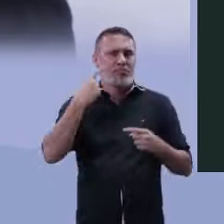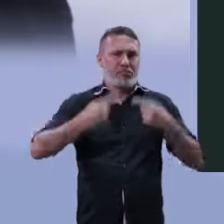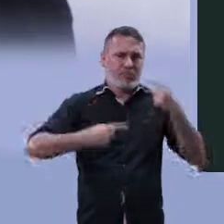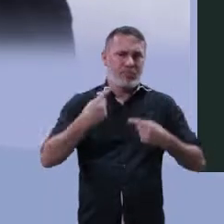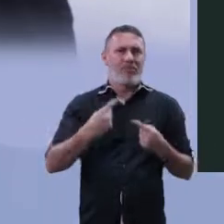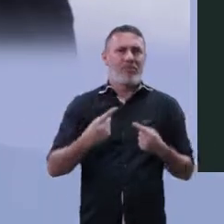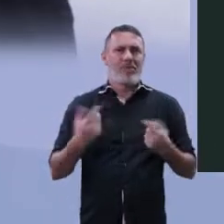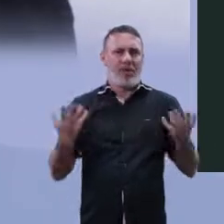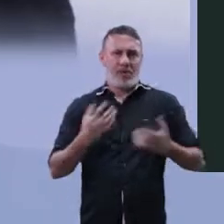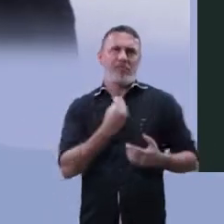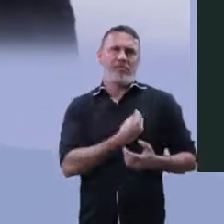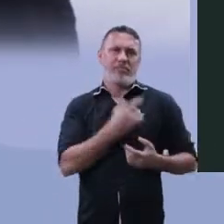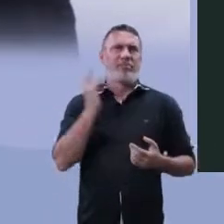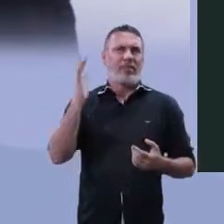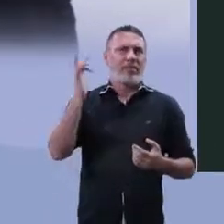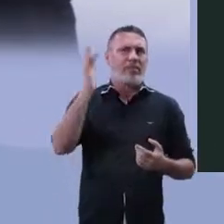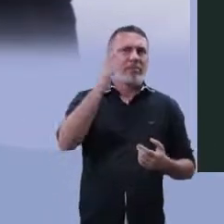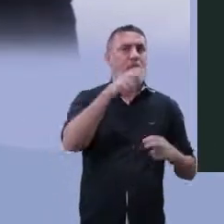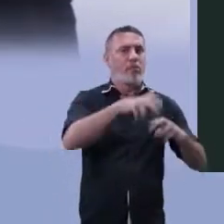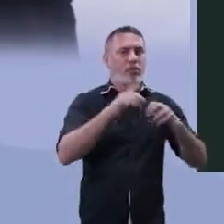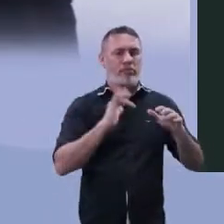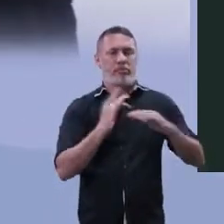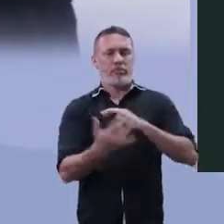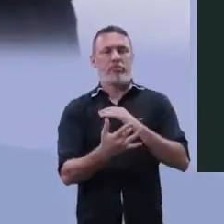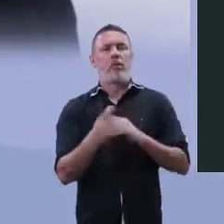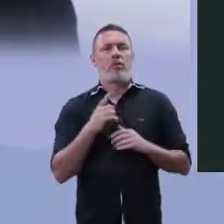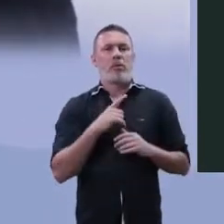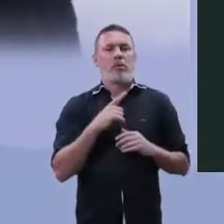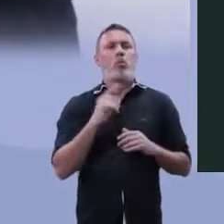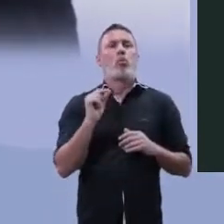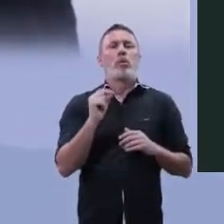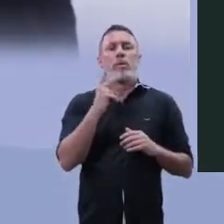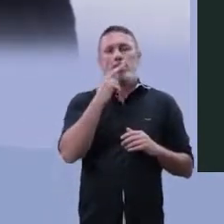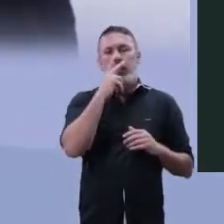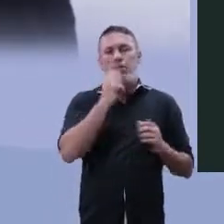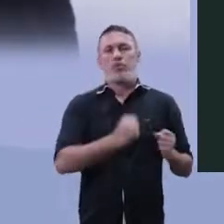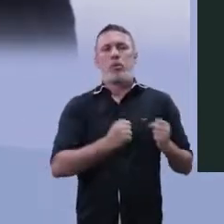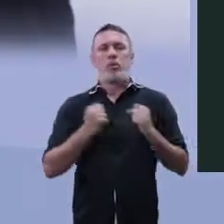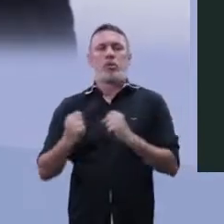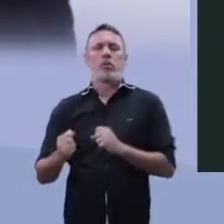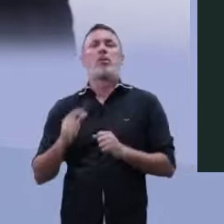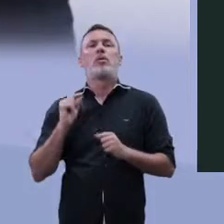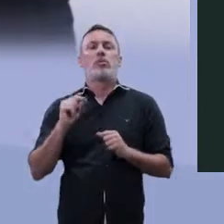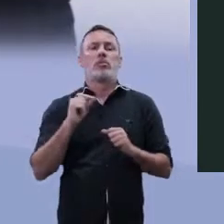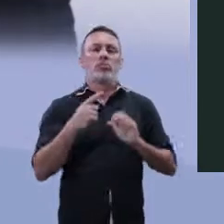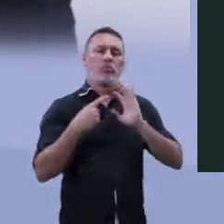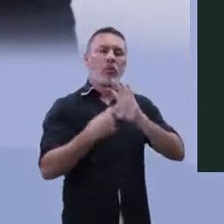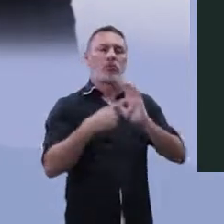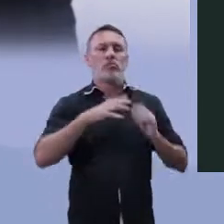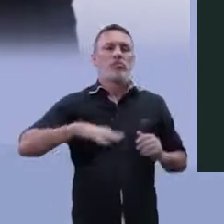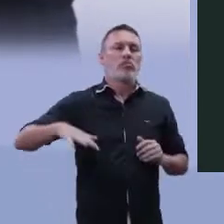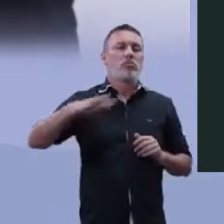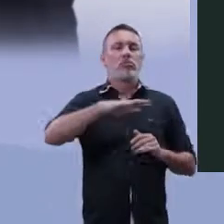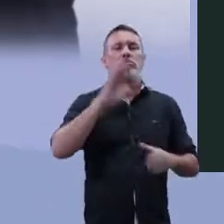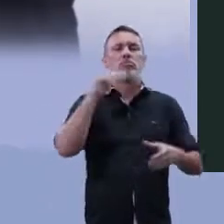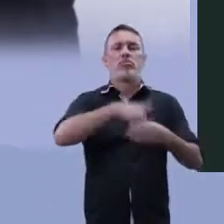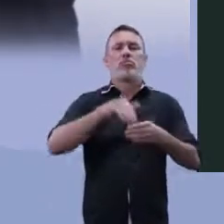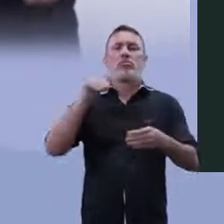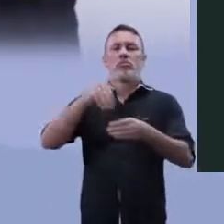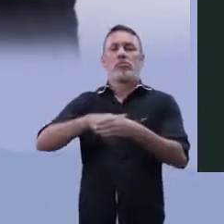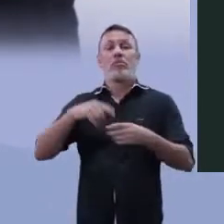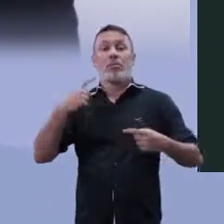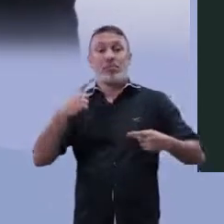Nessa década, né? Do século XXI, em que as redes sociais têm ocupado um papel de destaque na definição